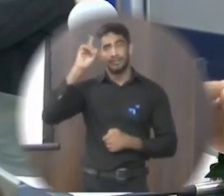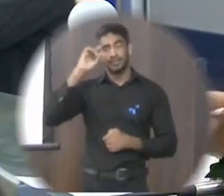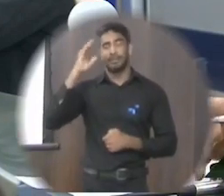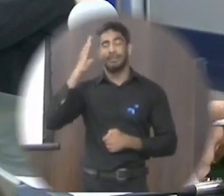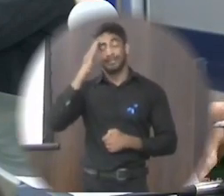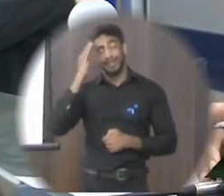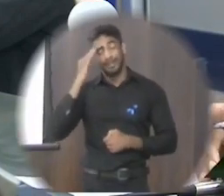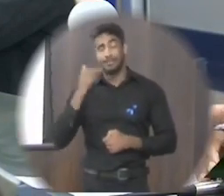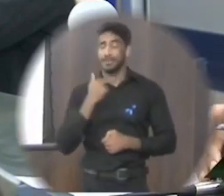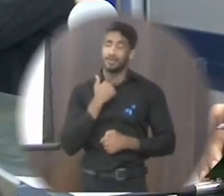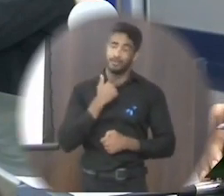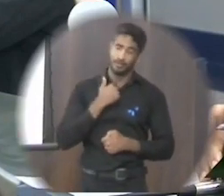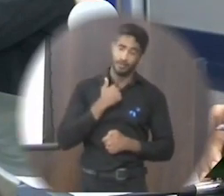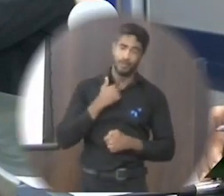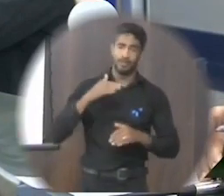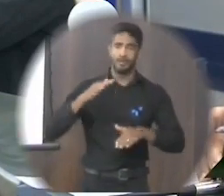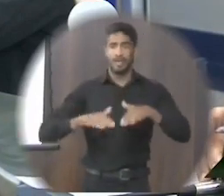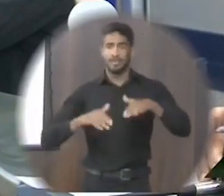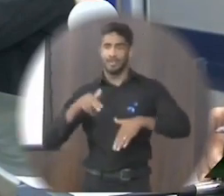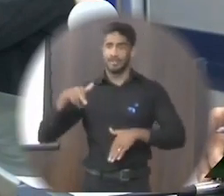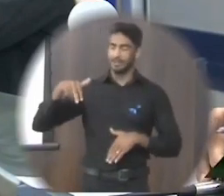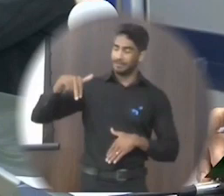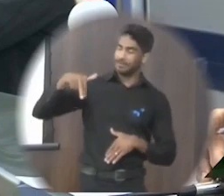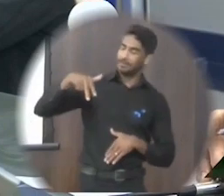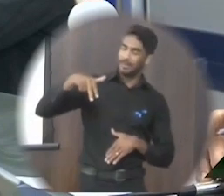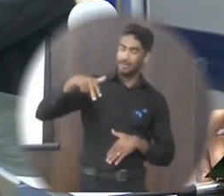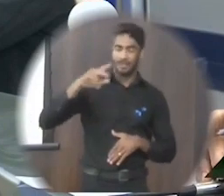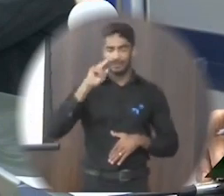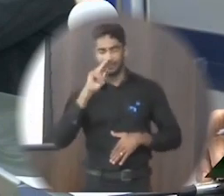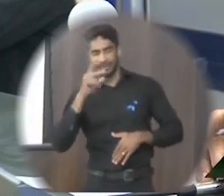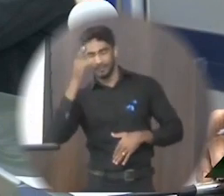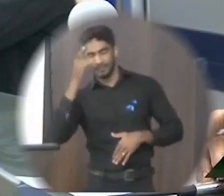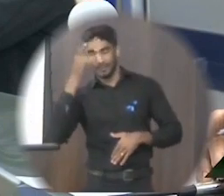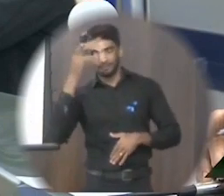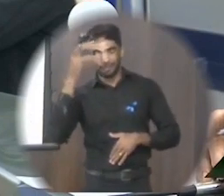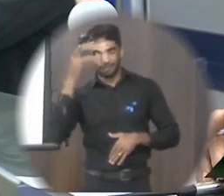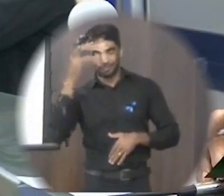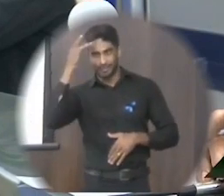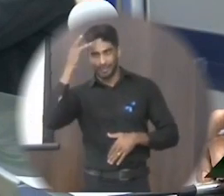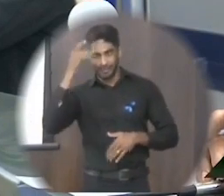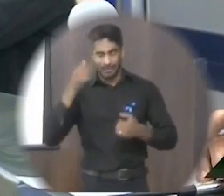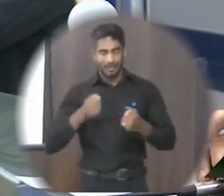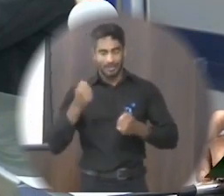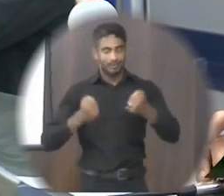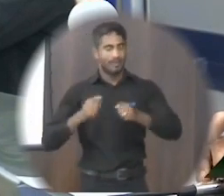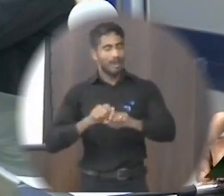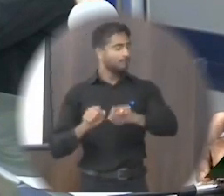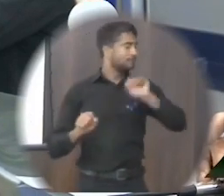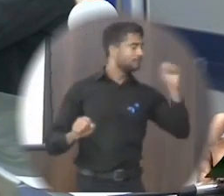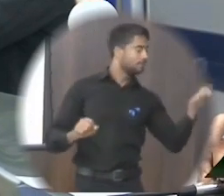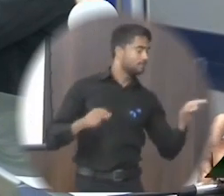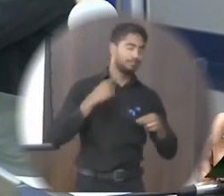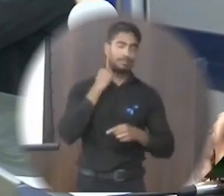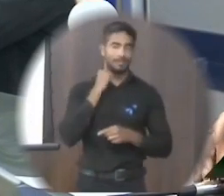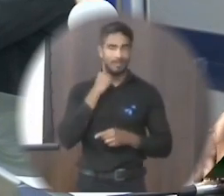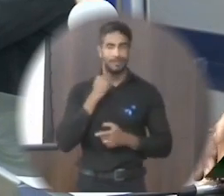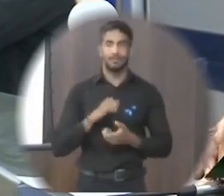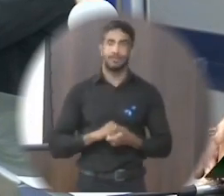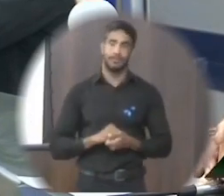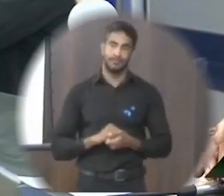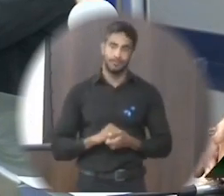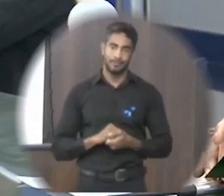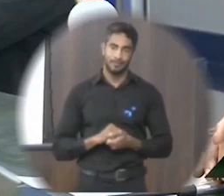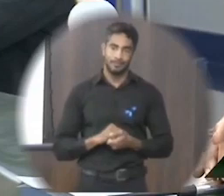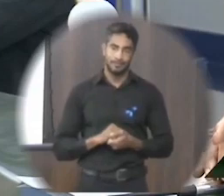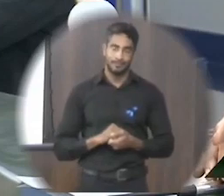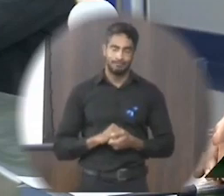Que às vezes você vai andando, você vê um cidadão dentro do carro jogar um papel na rua. Aquilo dá assim uma dor